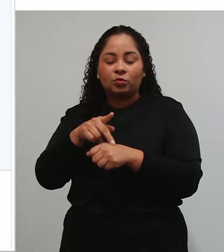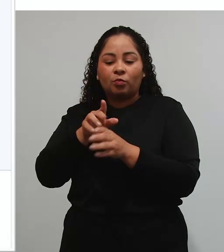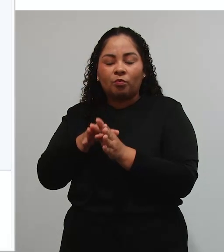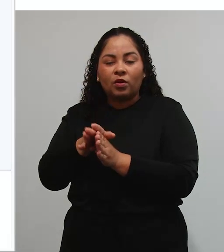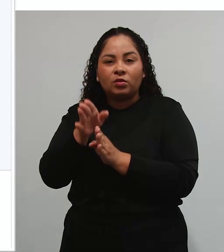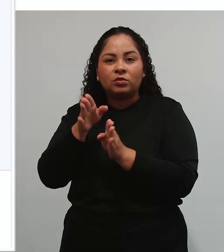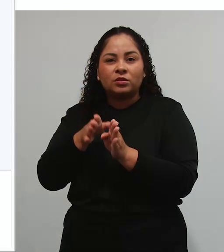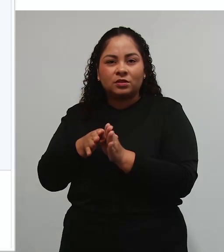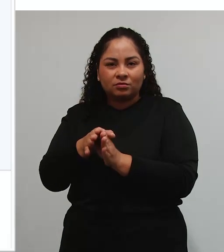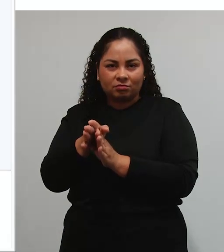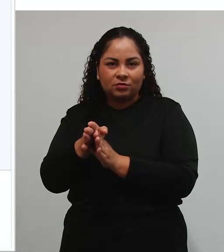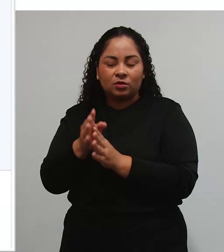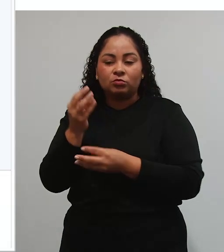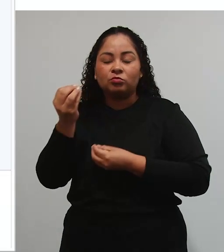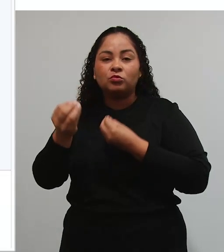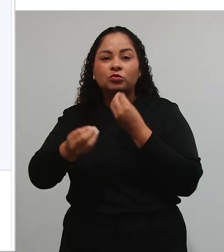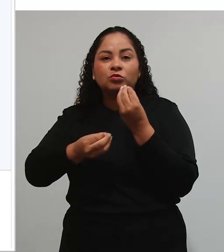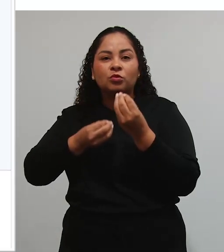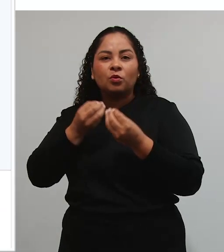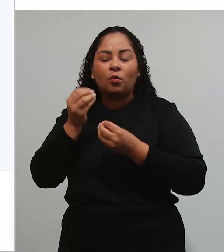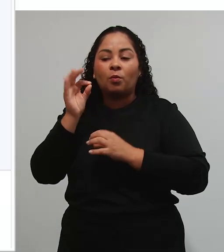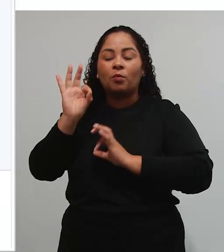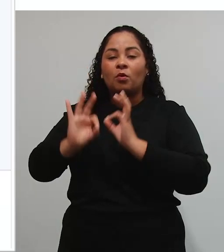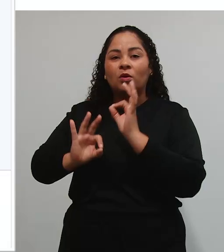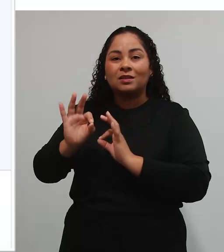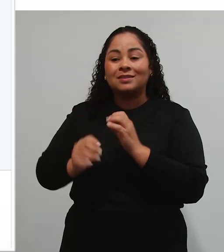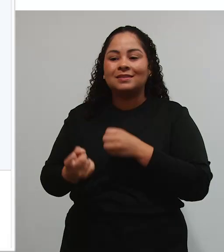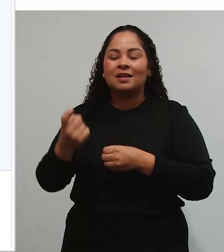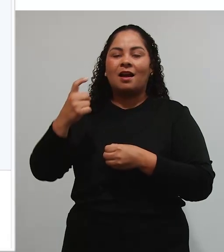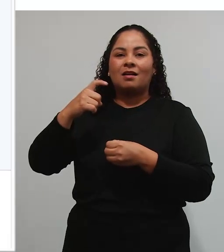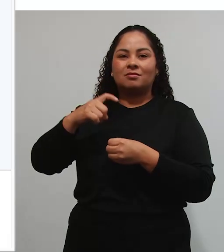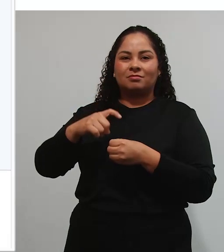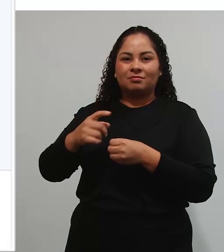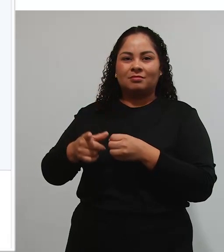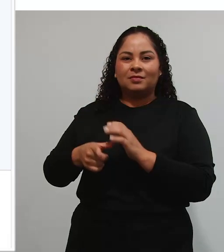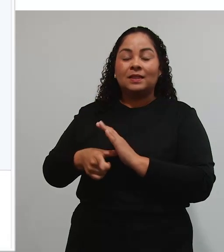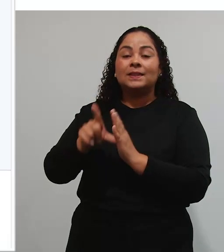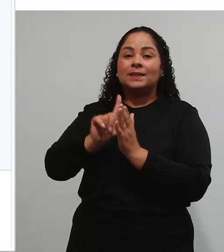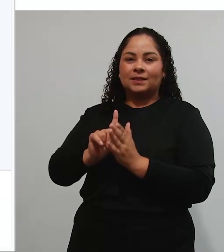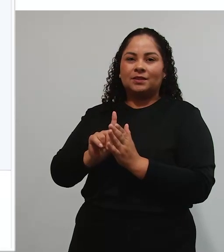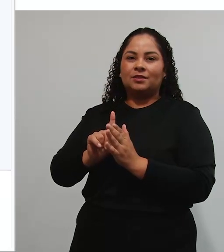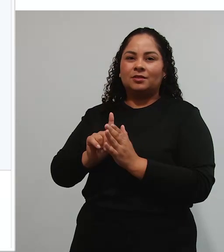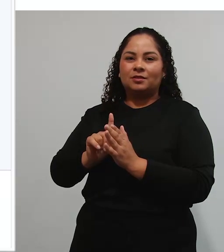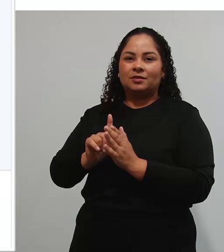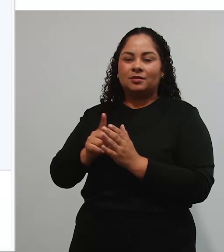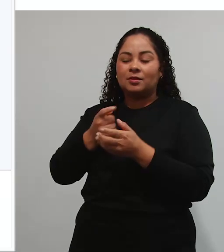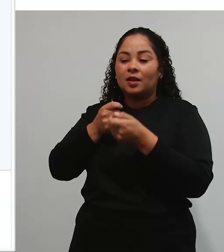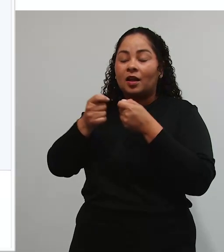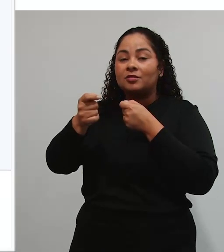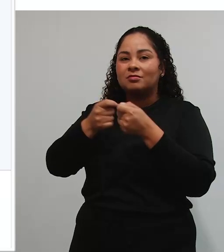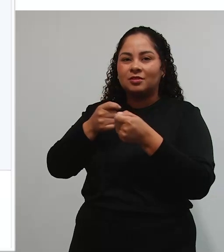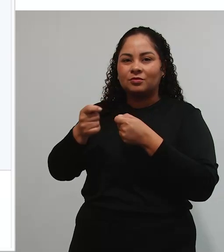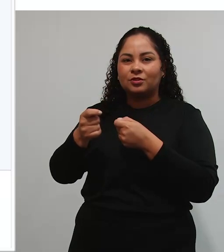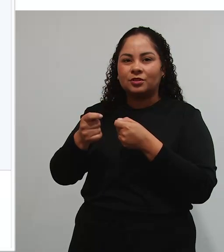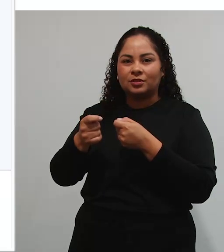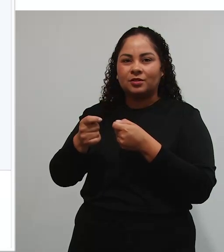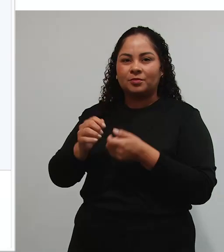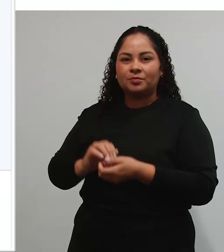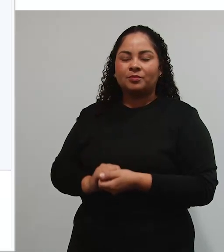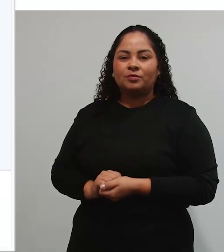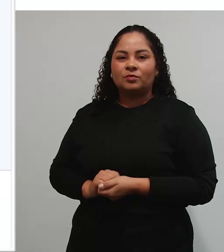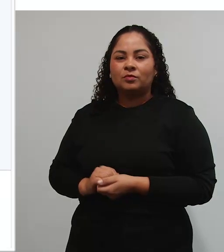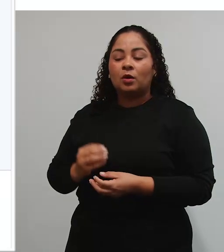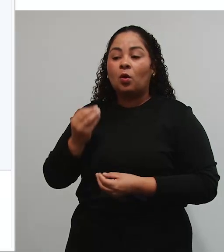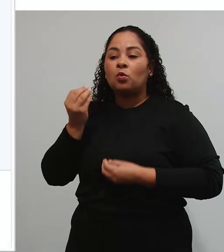fazer a condução da entrevista, como você se organiza, qual que é a posição do entrevistador, qual